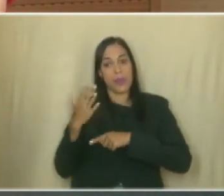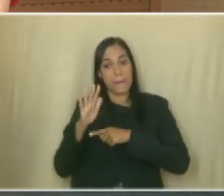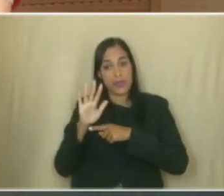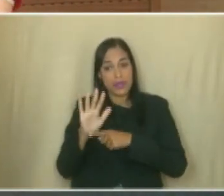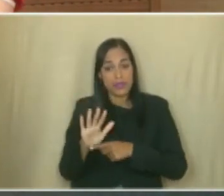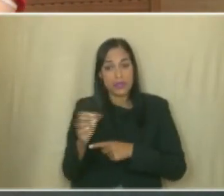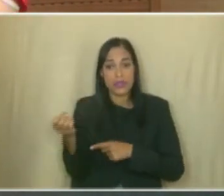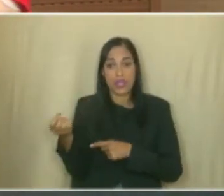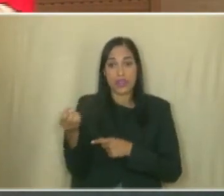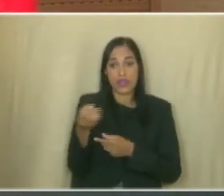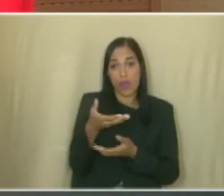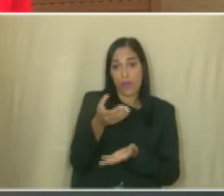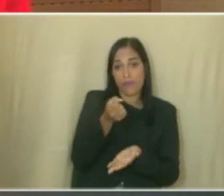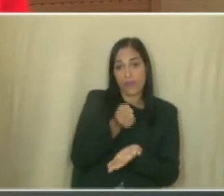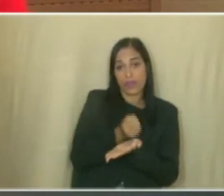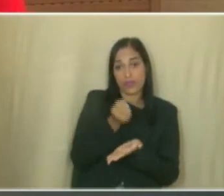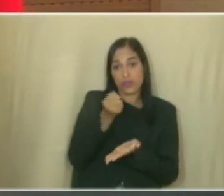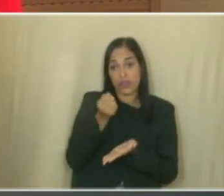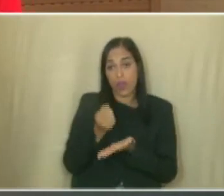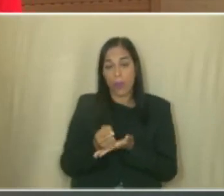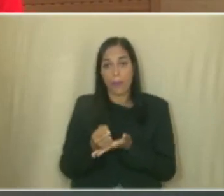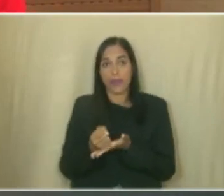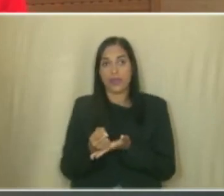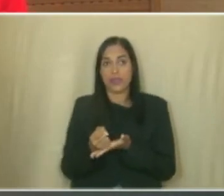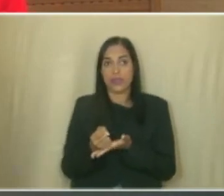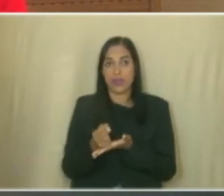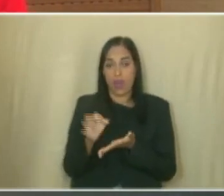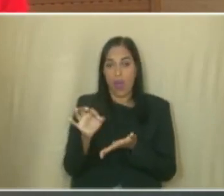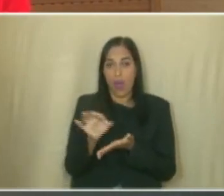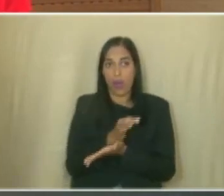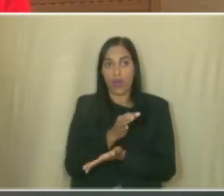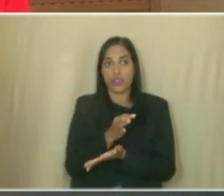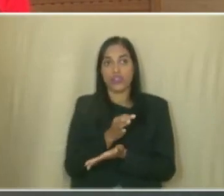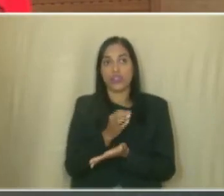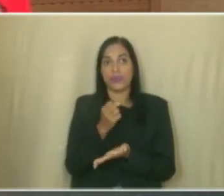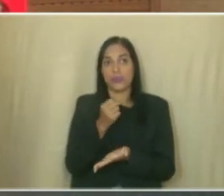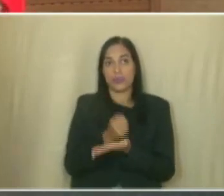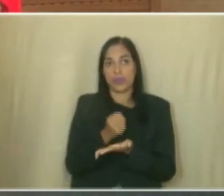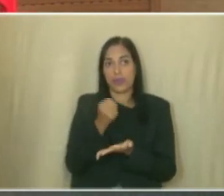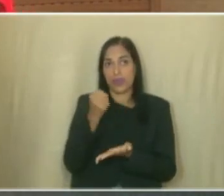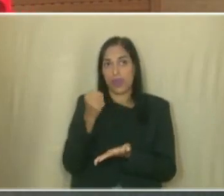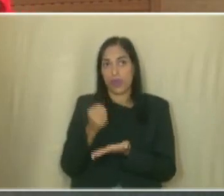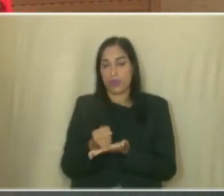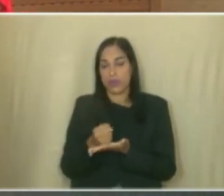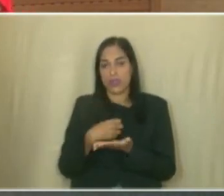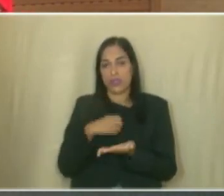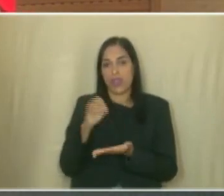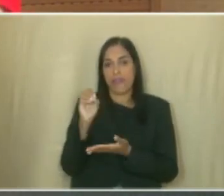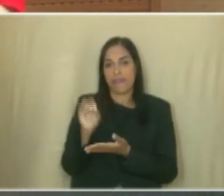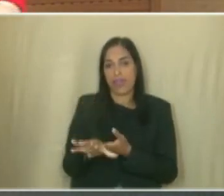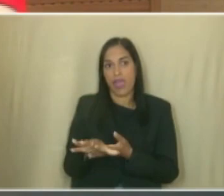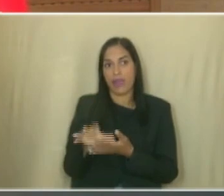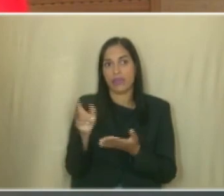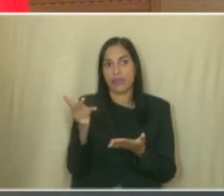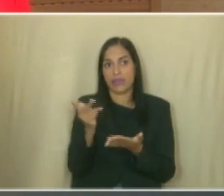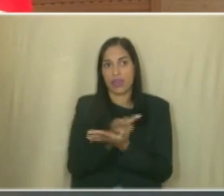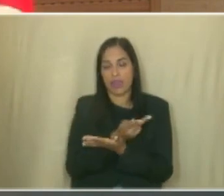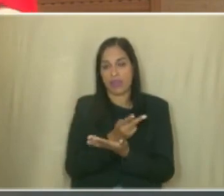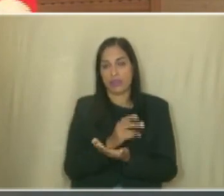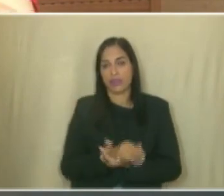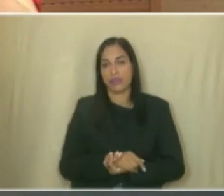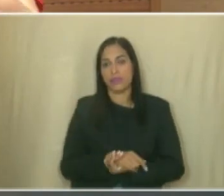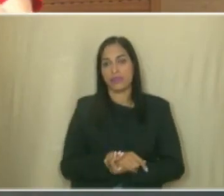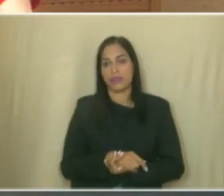nova documentação ou corrigir a documentação que foi enviada de modo equivocado. Isso vai fazer com